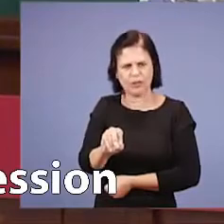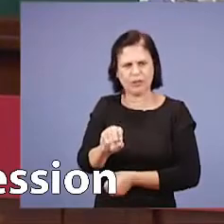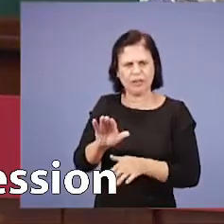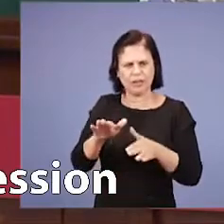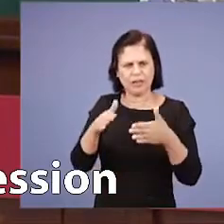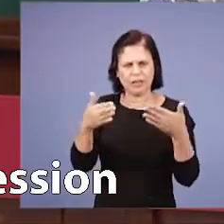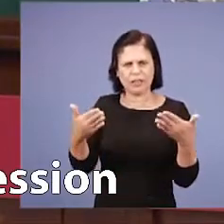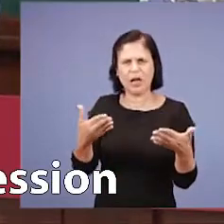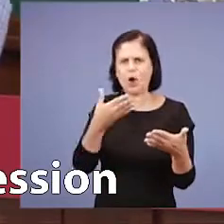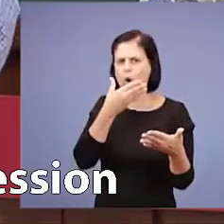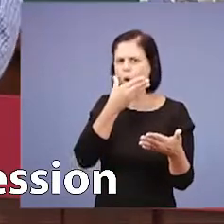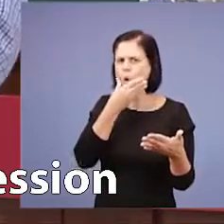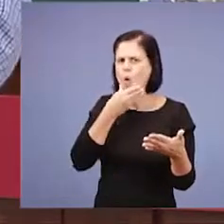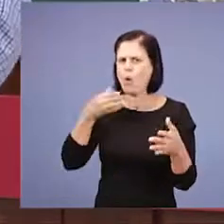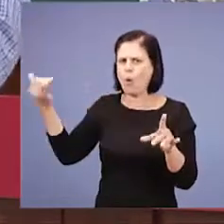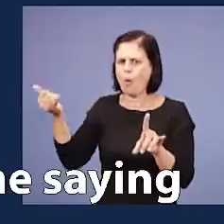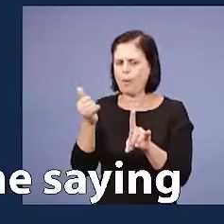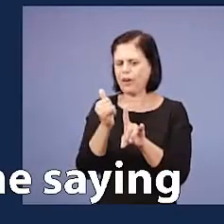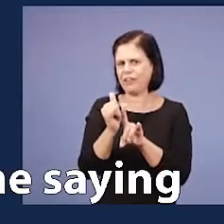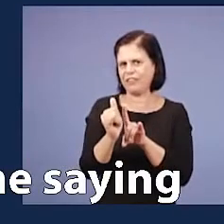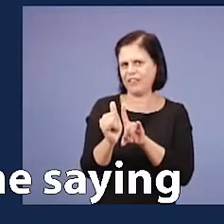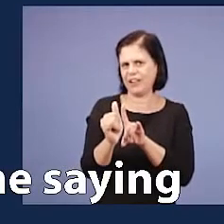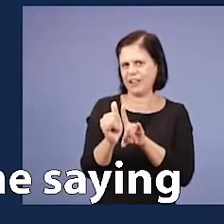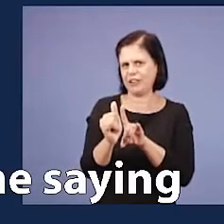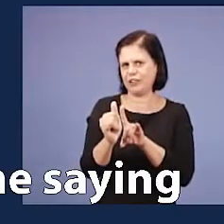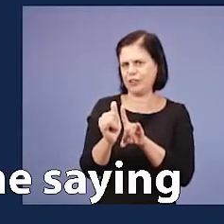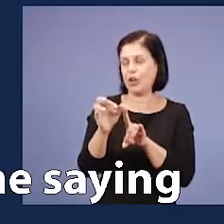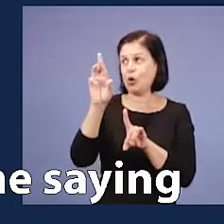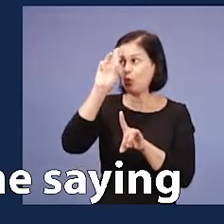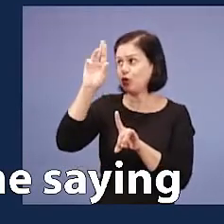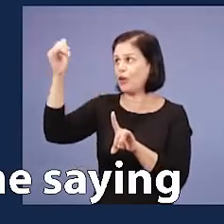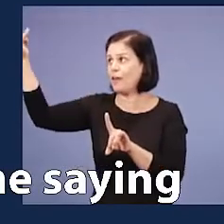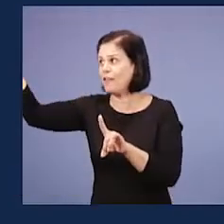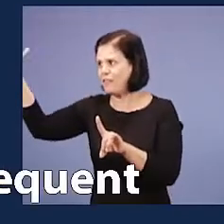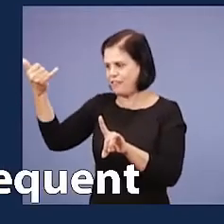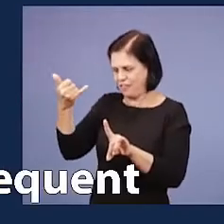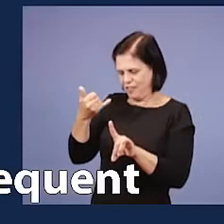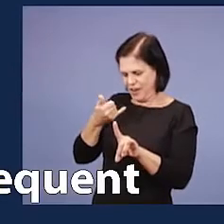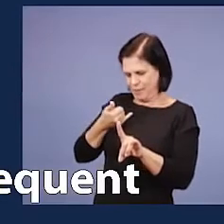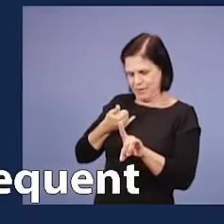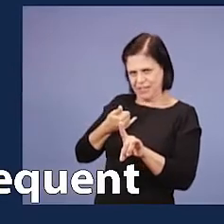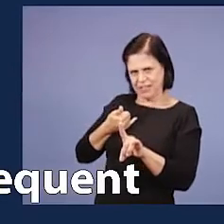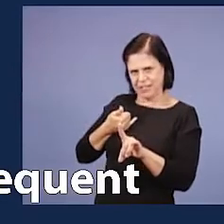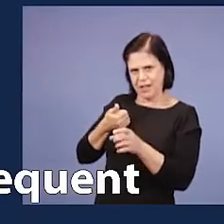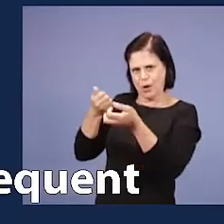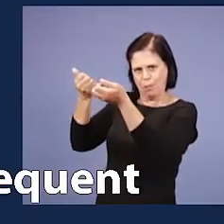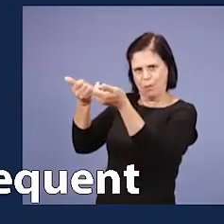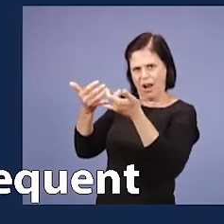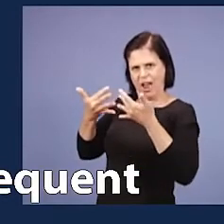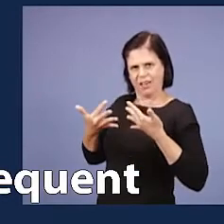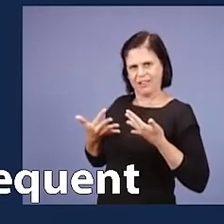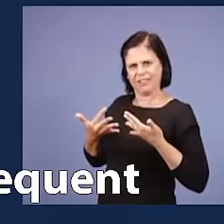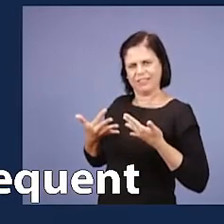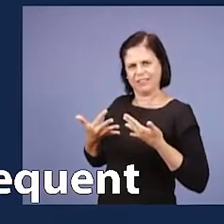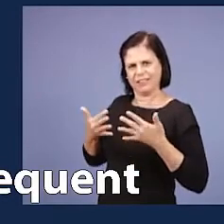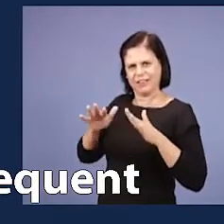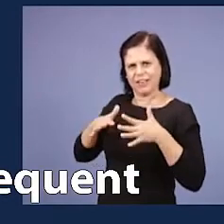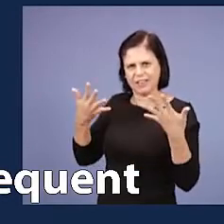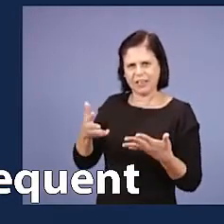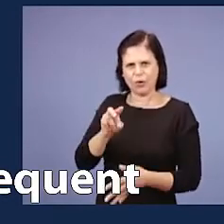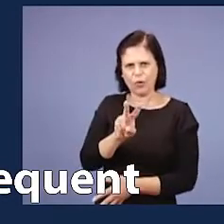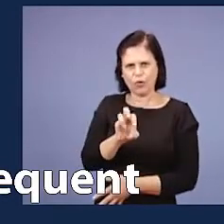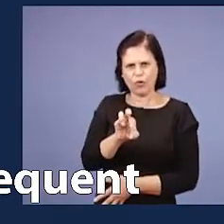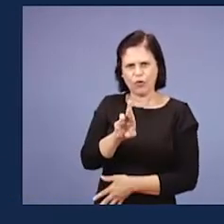mim é uma expressão freqüente e ver a minha palavra do senhor dizendo não entendendo o verbo no